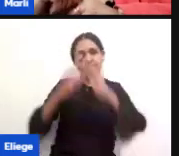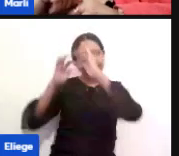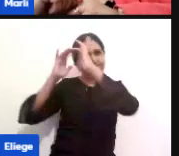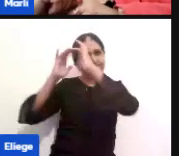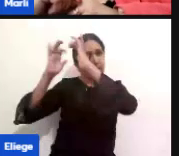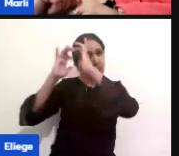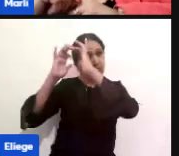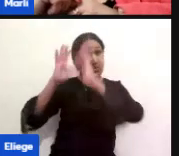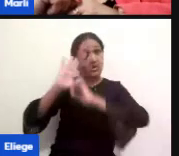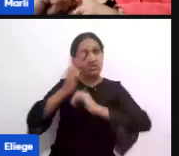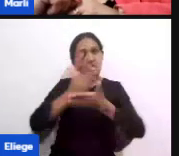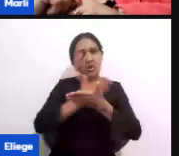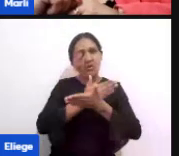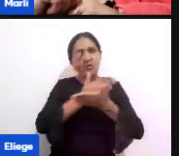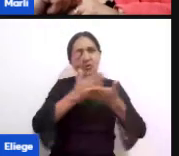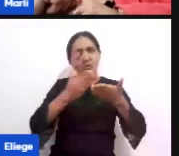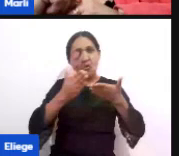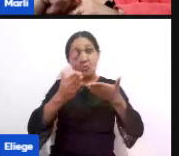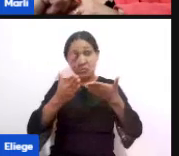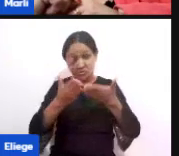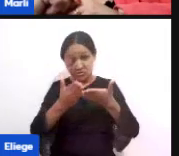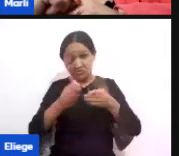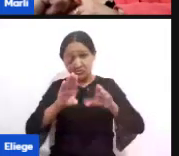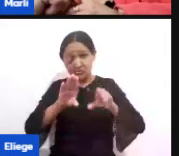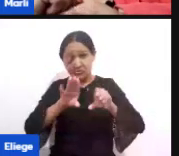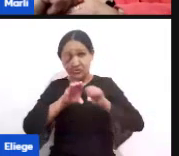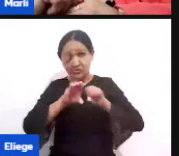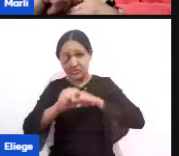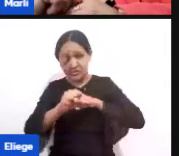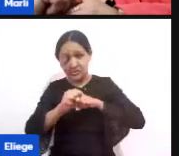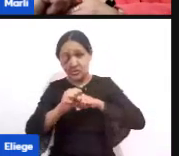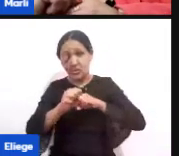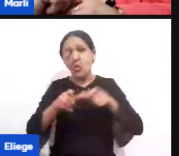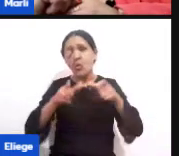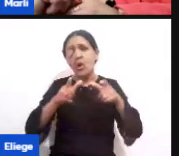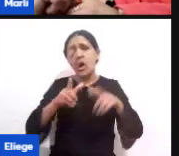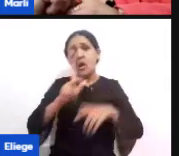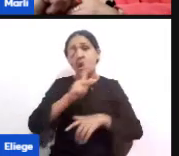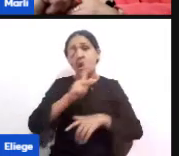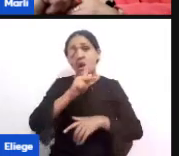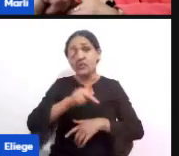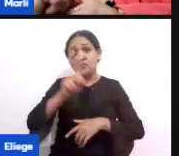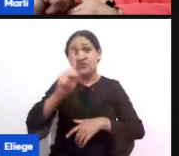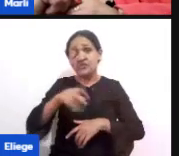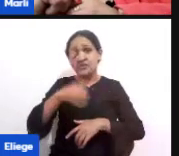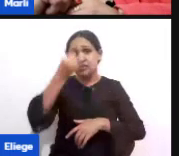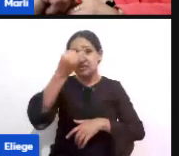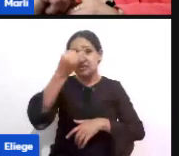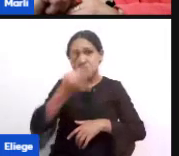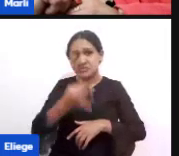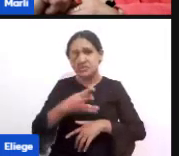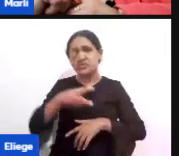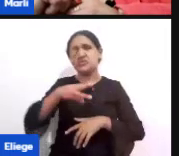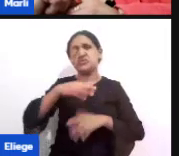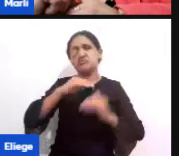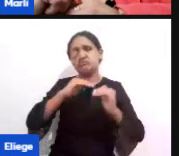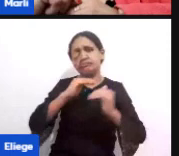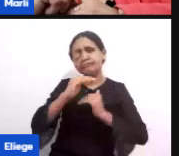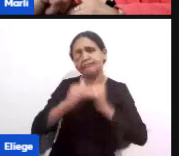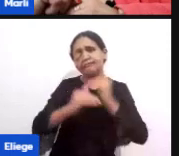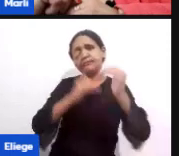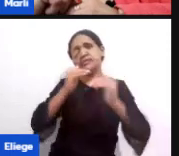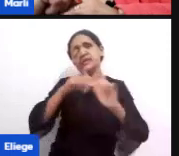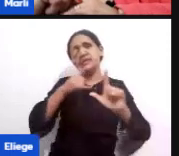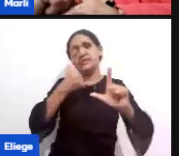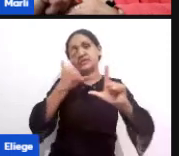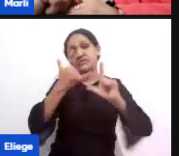início da nossa formação, aonde a professora Marli deu o desenvolvimento, falando de ludicidade, nós vamos